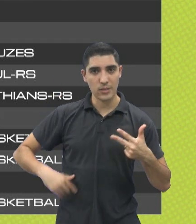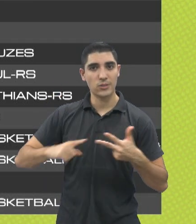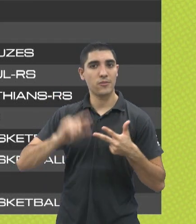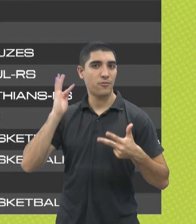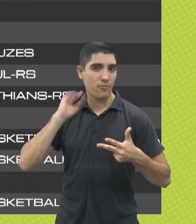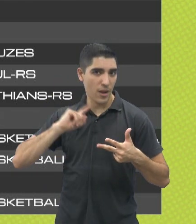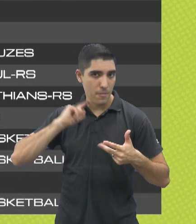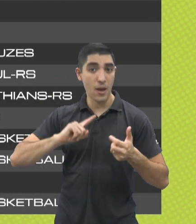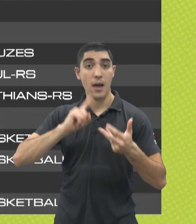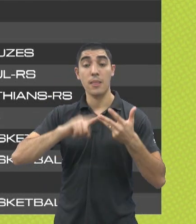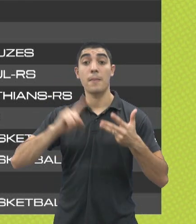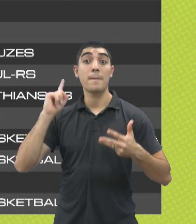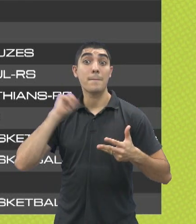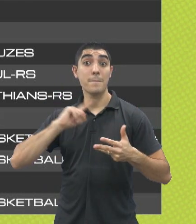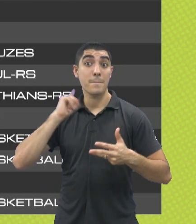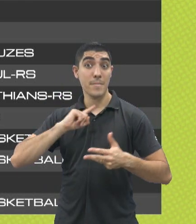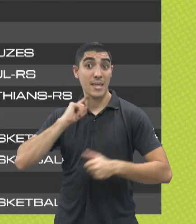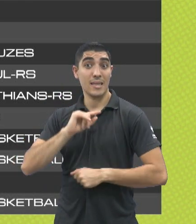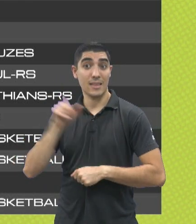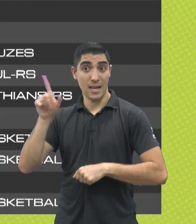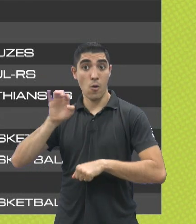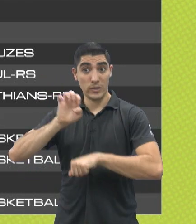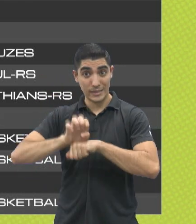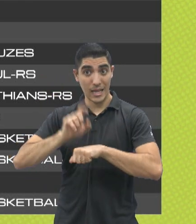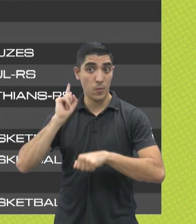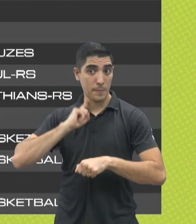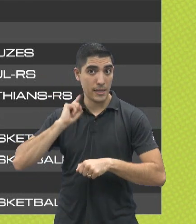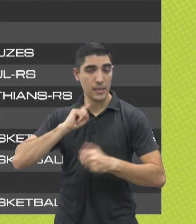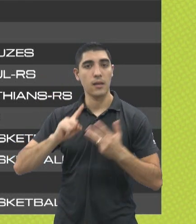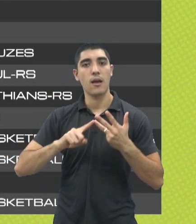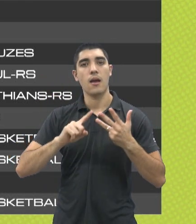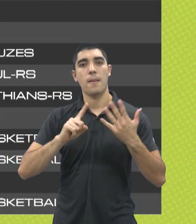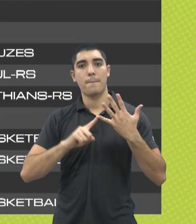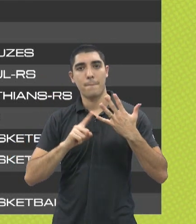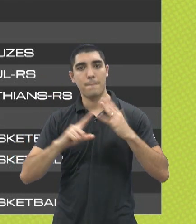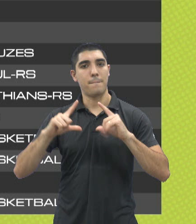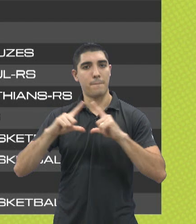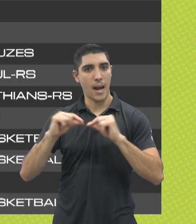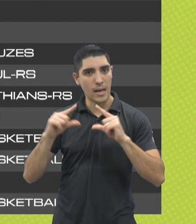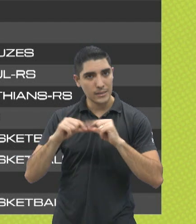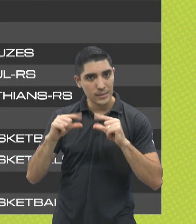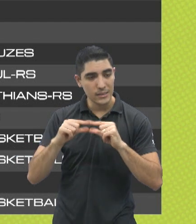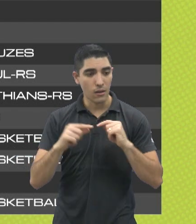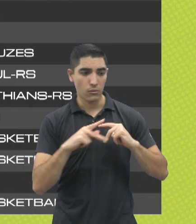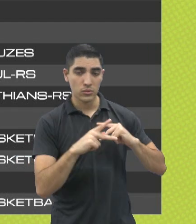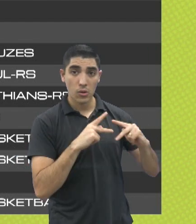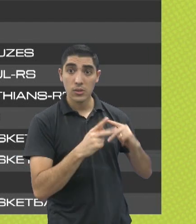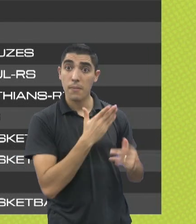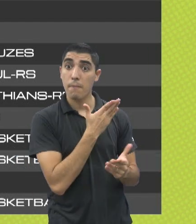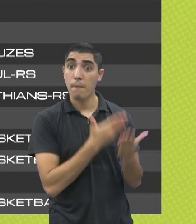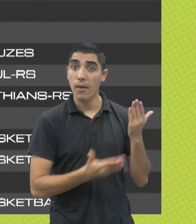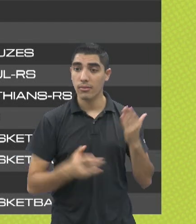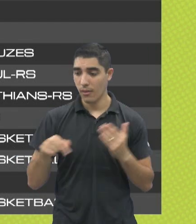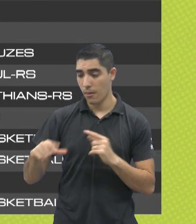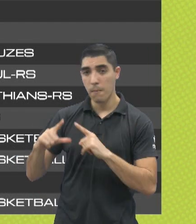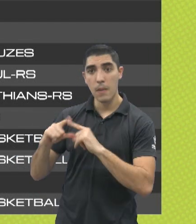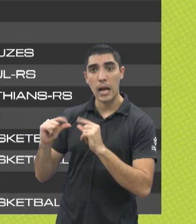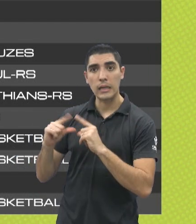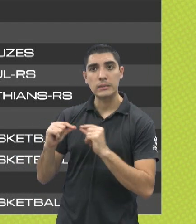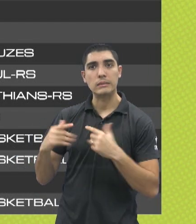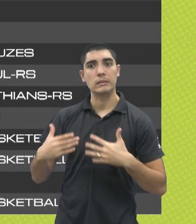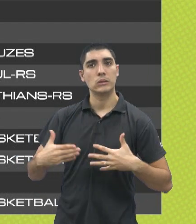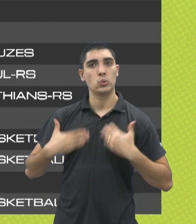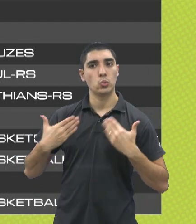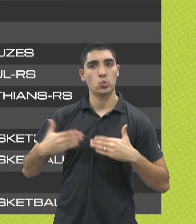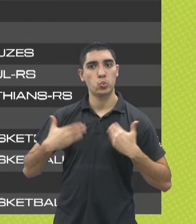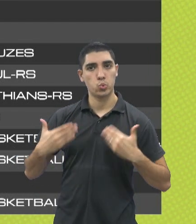pegar o Minas, que é o atual líder do NBB, Brasília, que também foi uma surpresa o São José perder para o Brasília naquela oportunidade, mas o Brasília